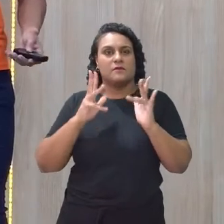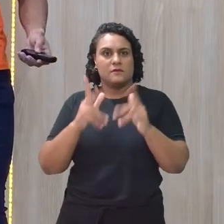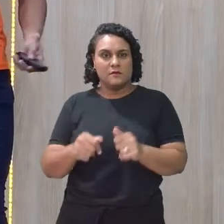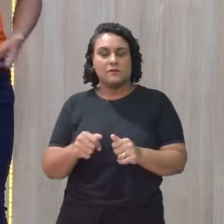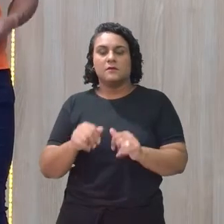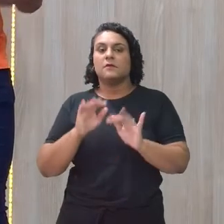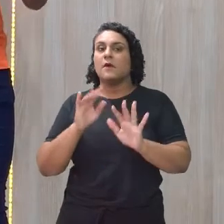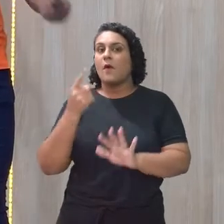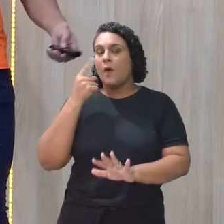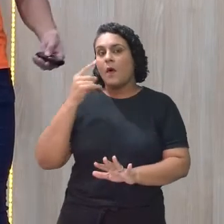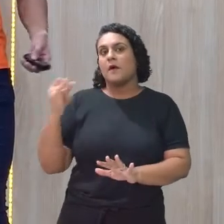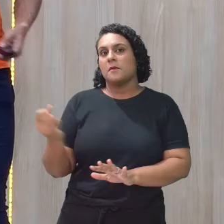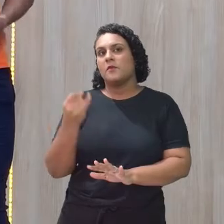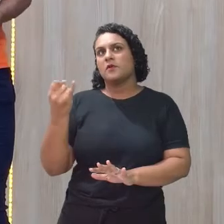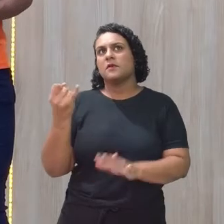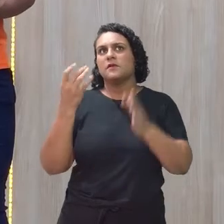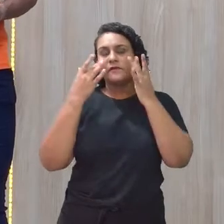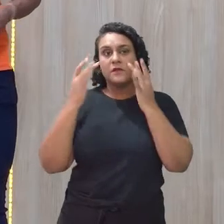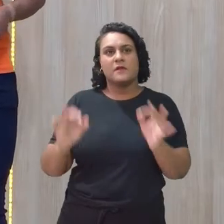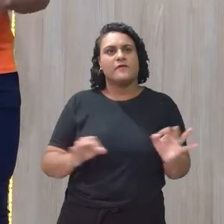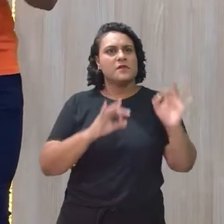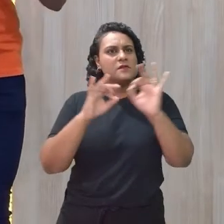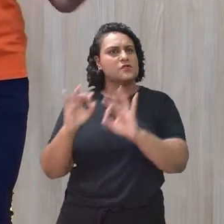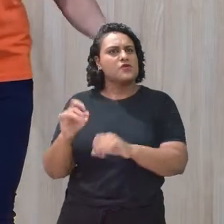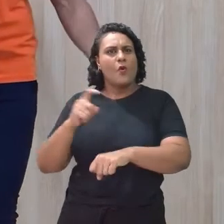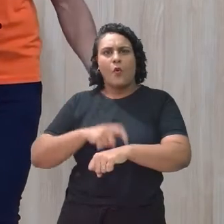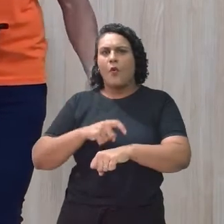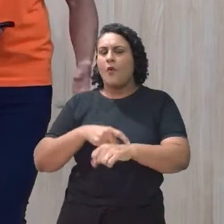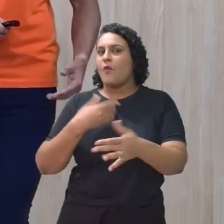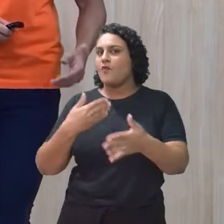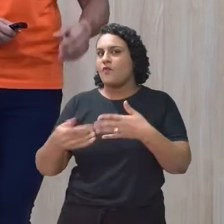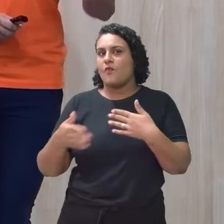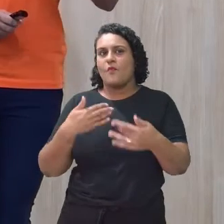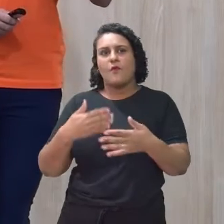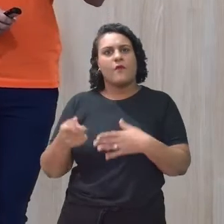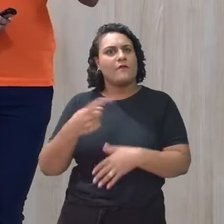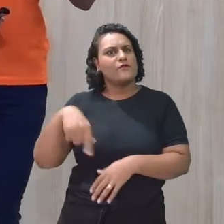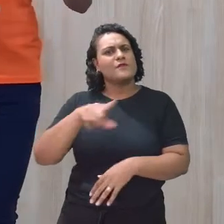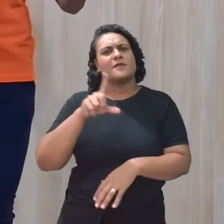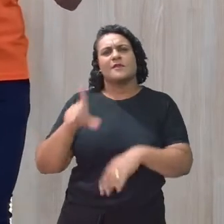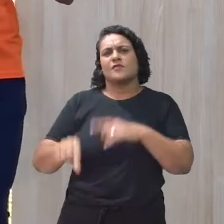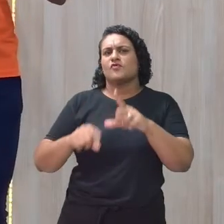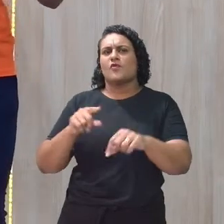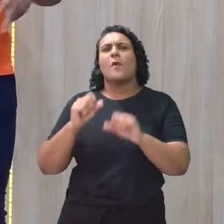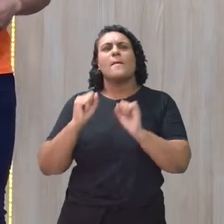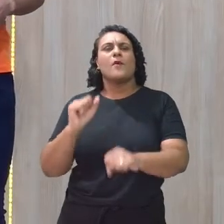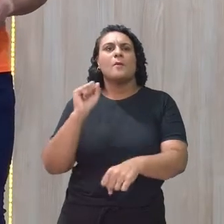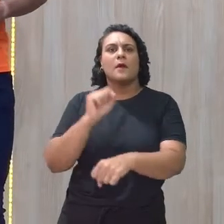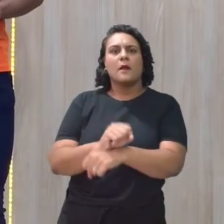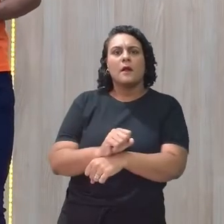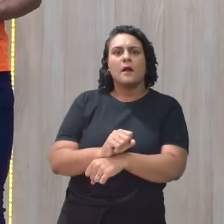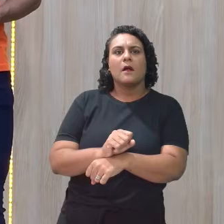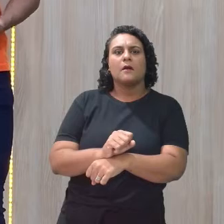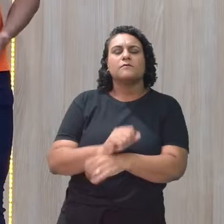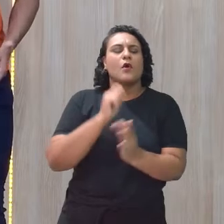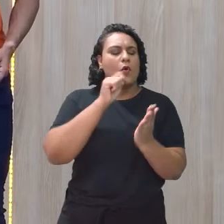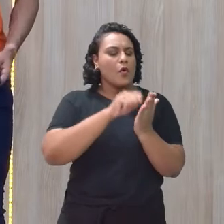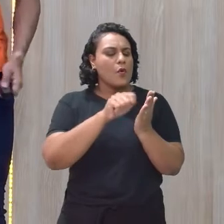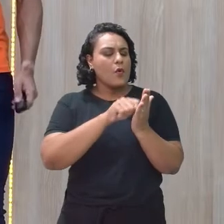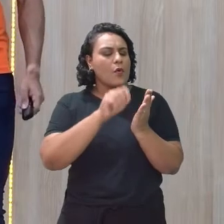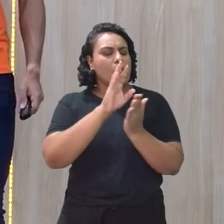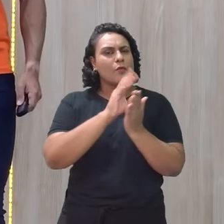muito importante, né? Você pode assistir a hora que você quiser, no momento que você quiser, dando pausa, fazendo as anotações. Então é